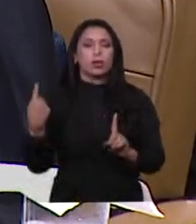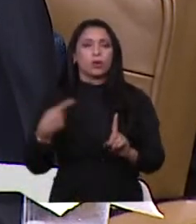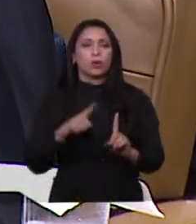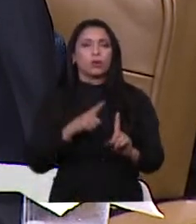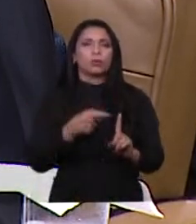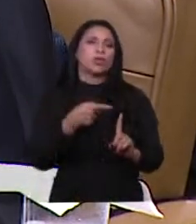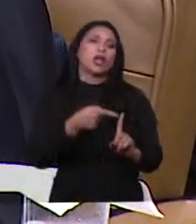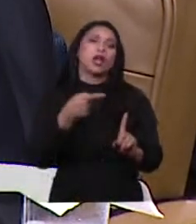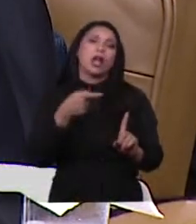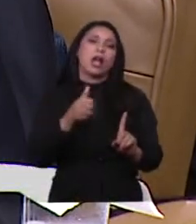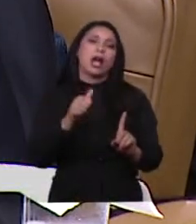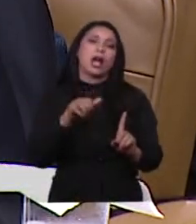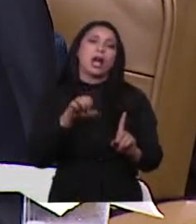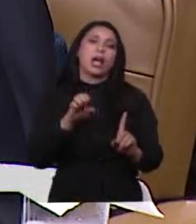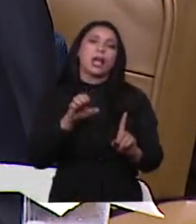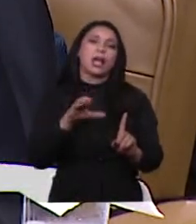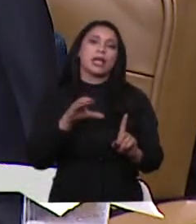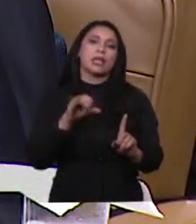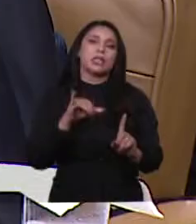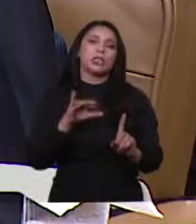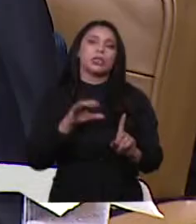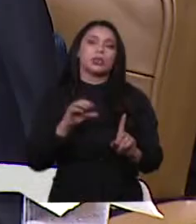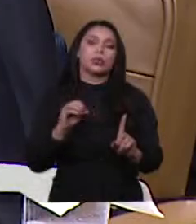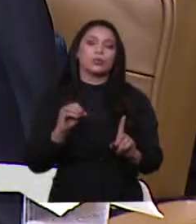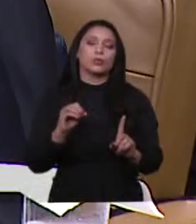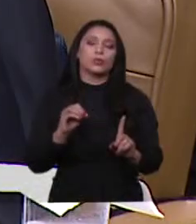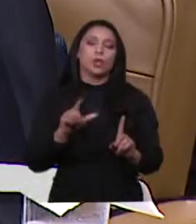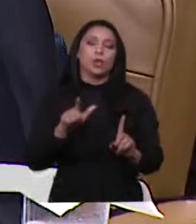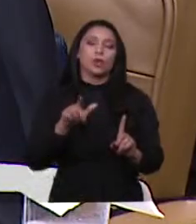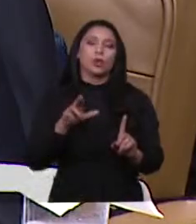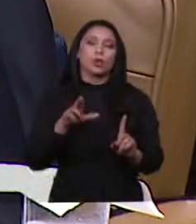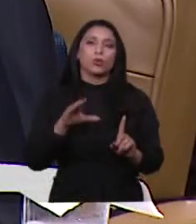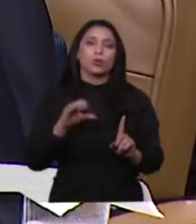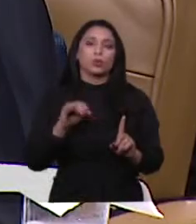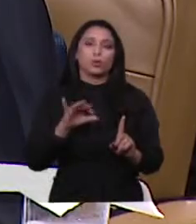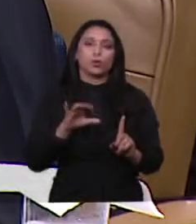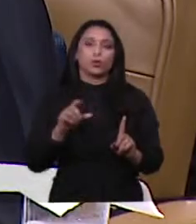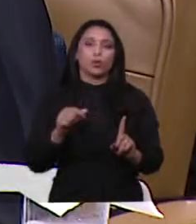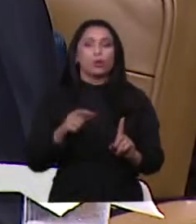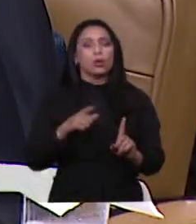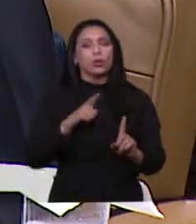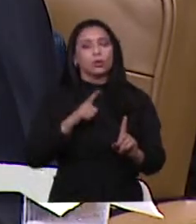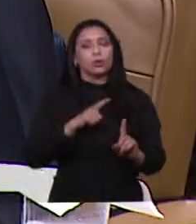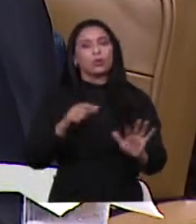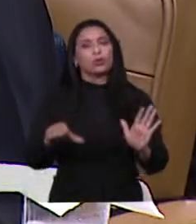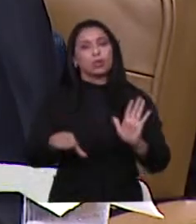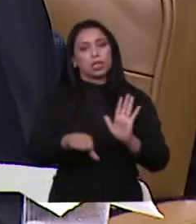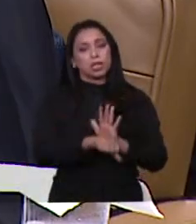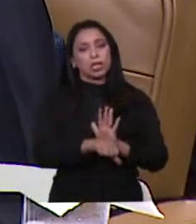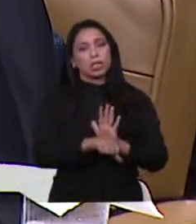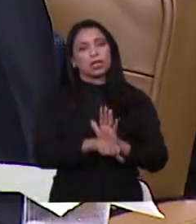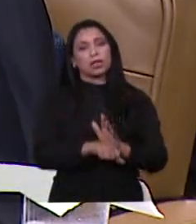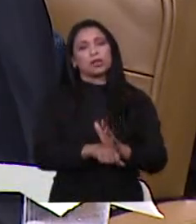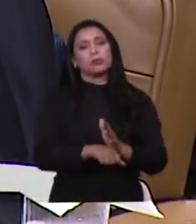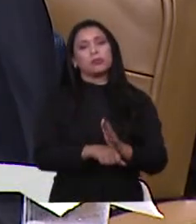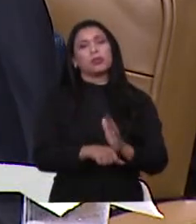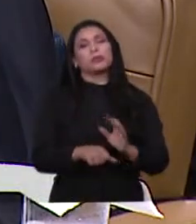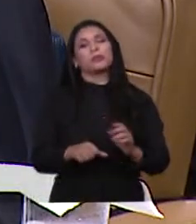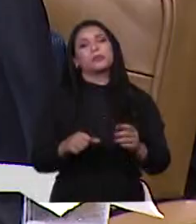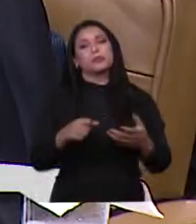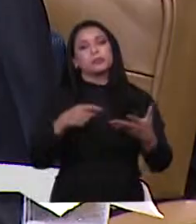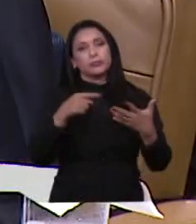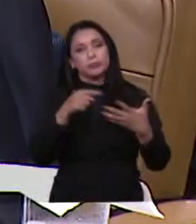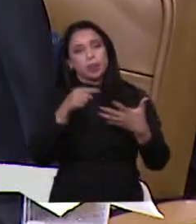Costa Pereira pela prática penalmente a ele imputada dos seguintes